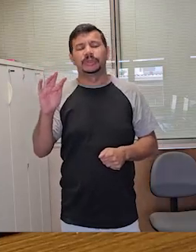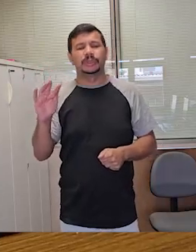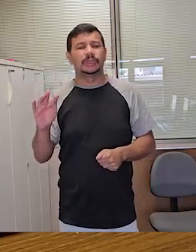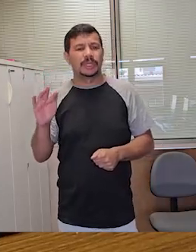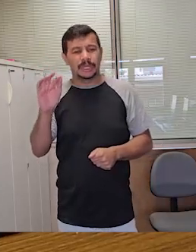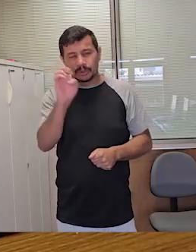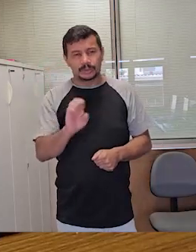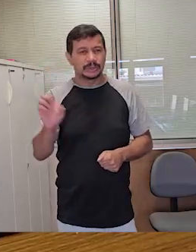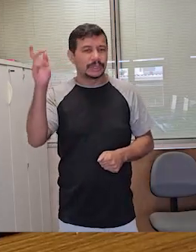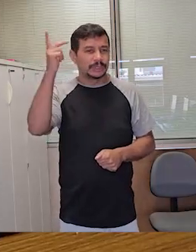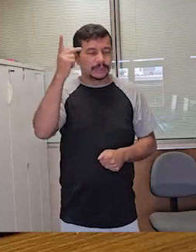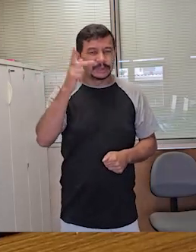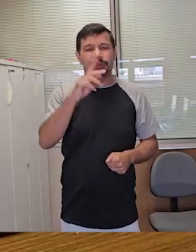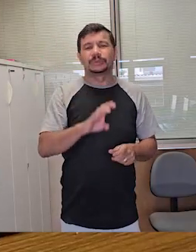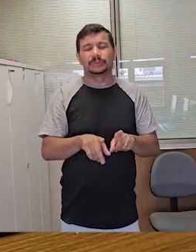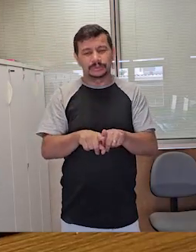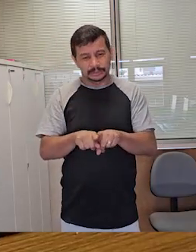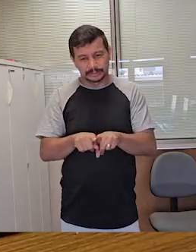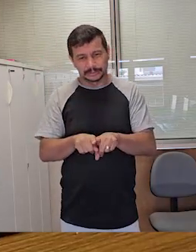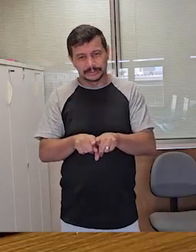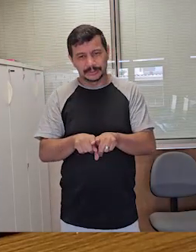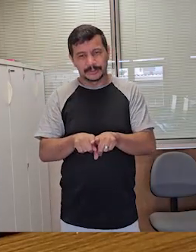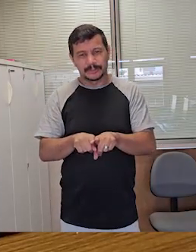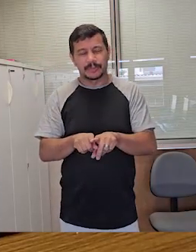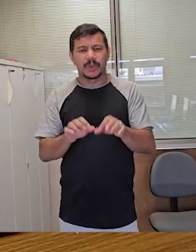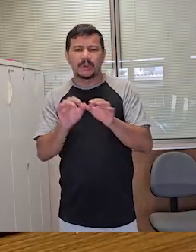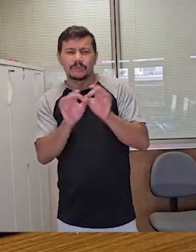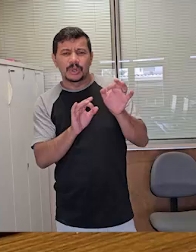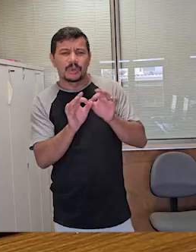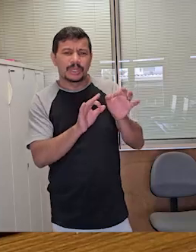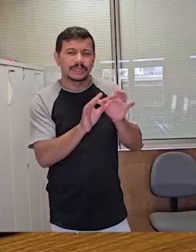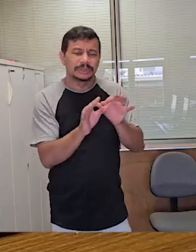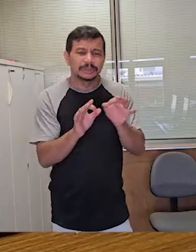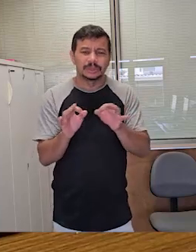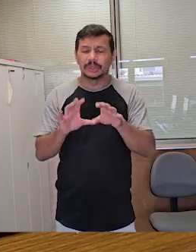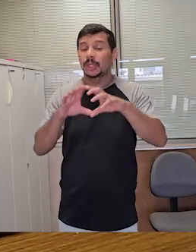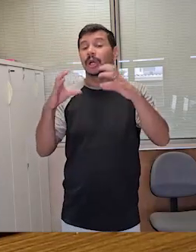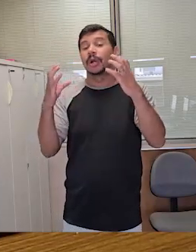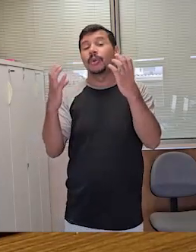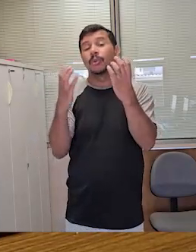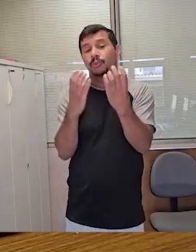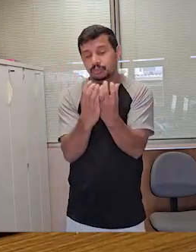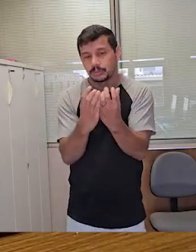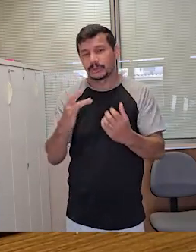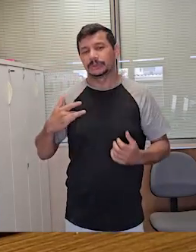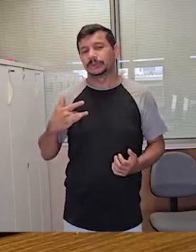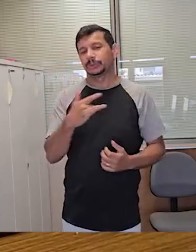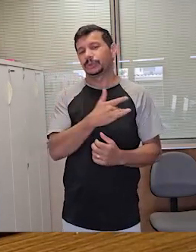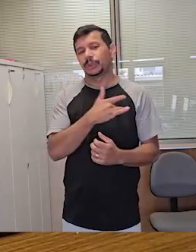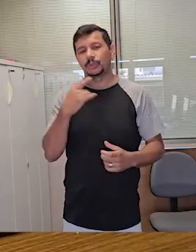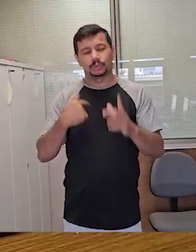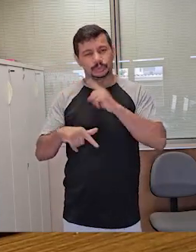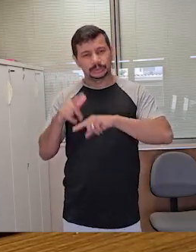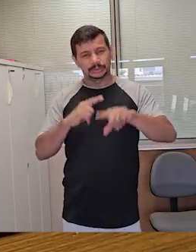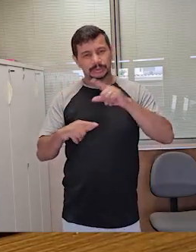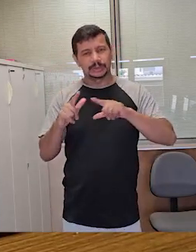estadual e a União, estão promovendo as conferências de saúde do trabalhador.